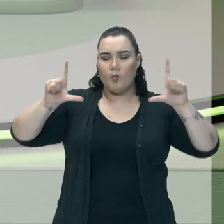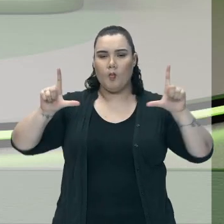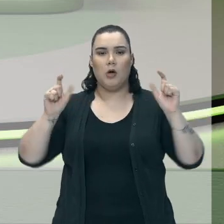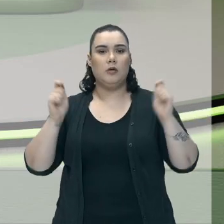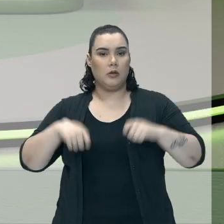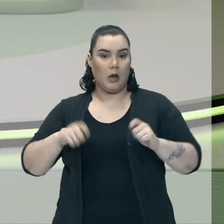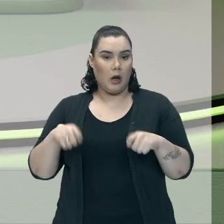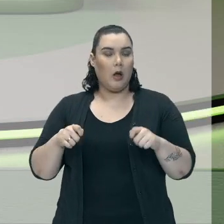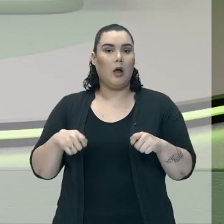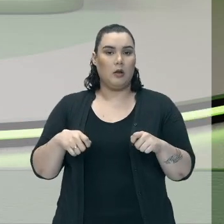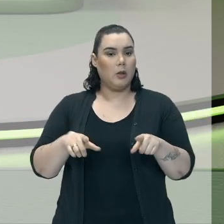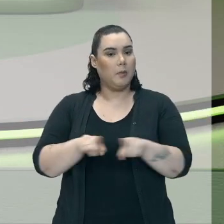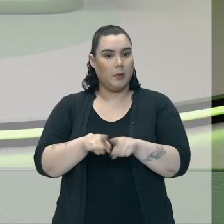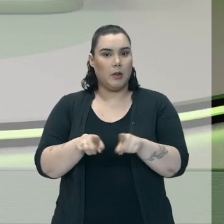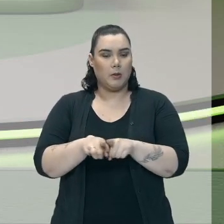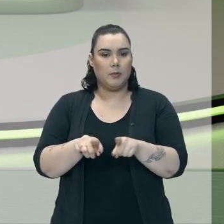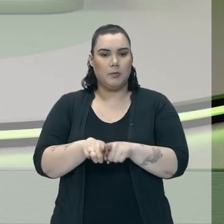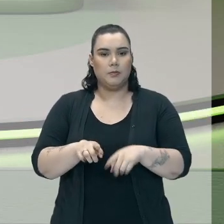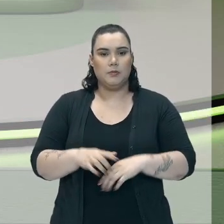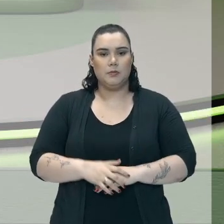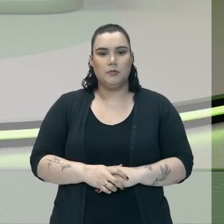mais nítidas.